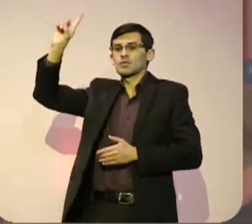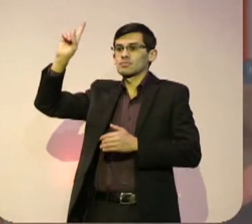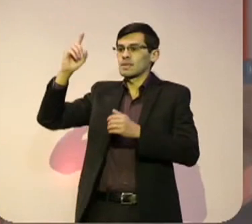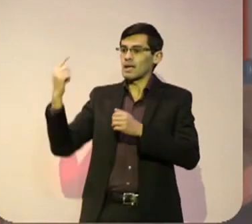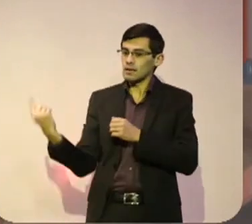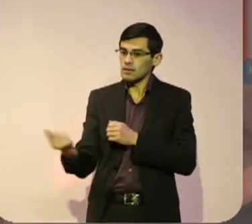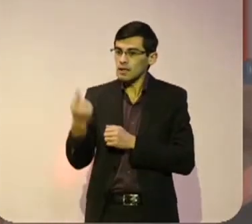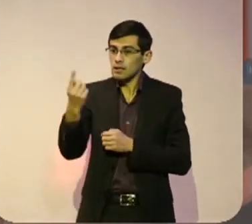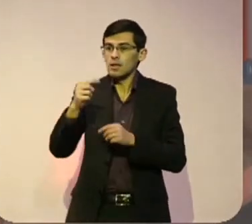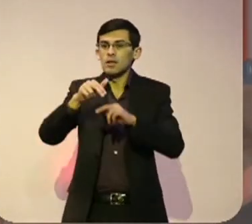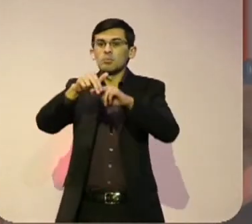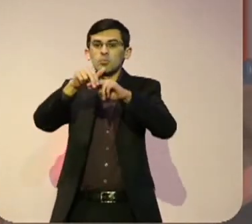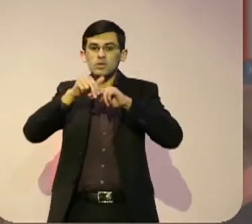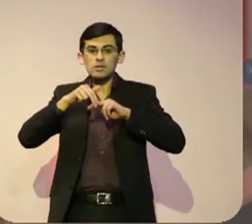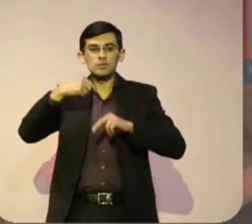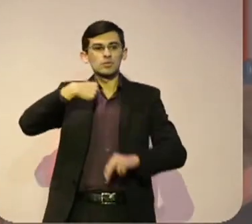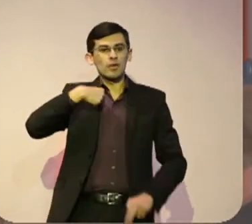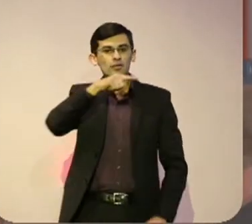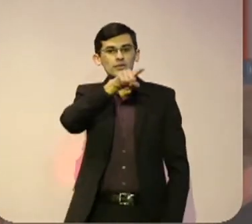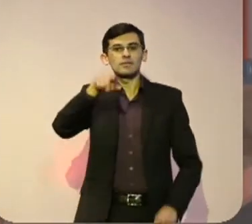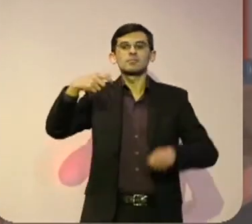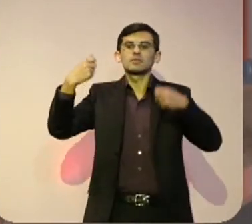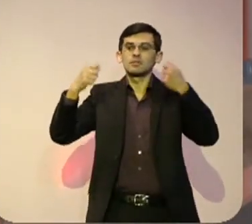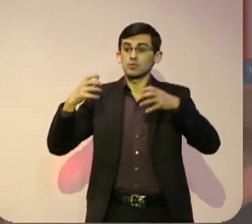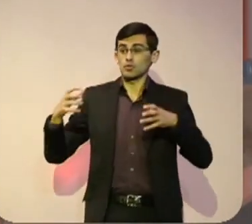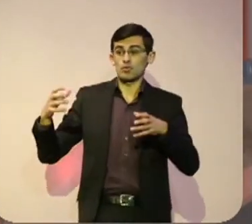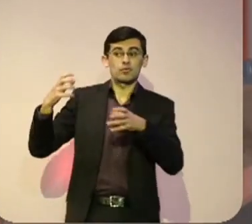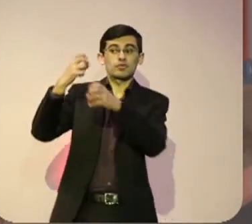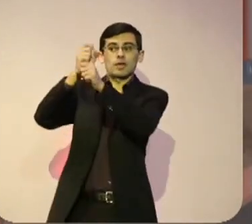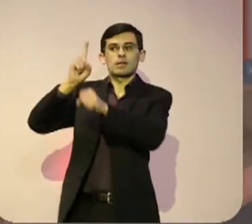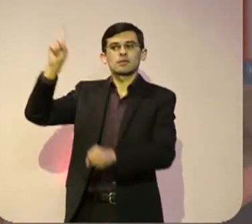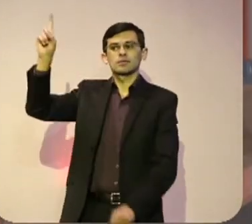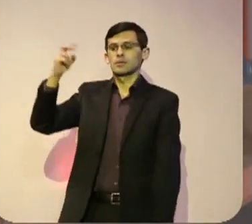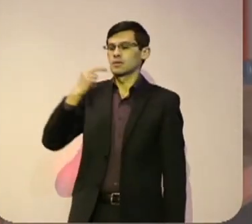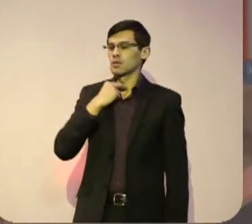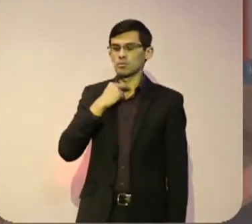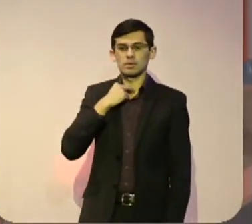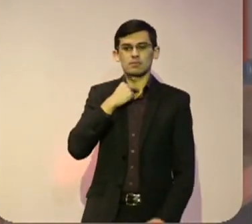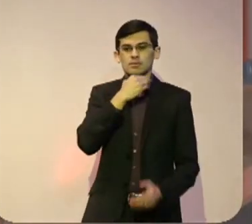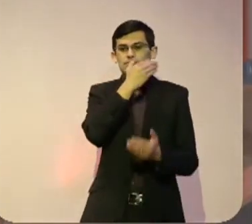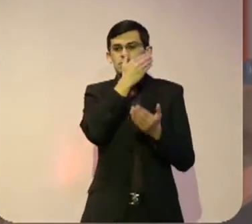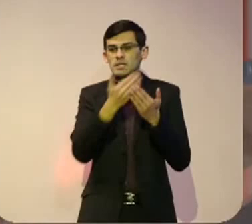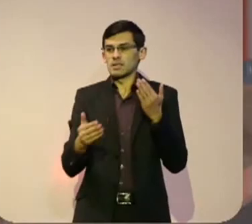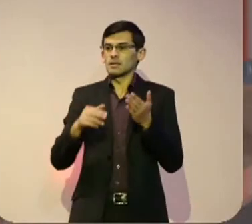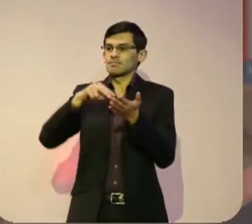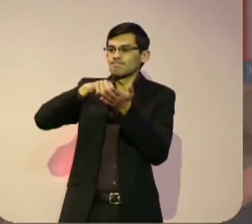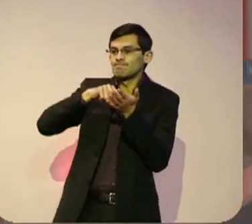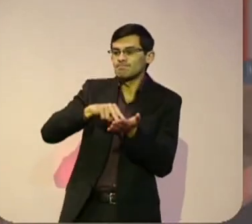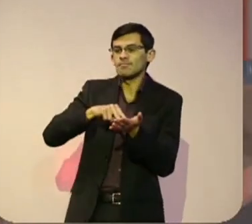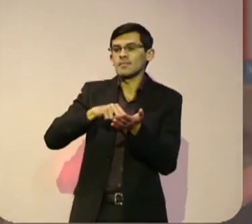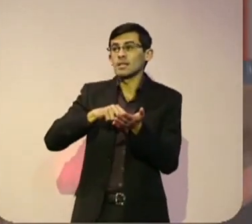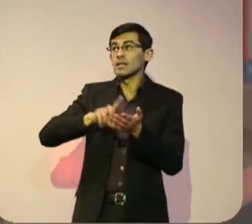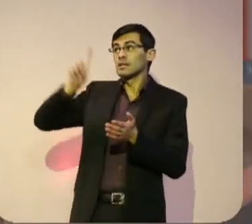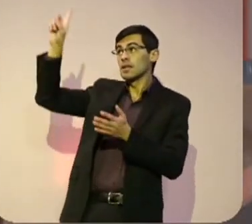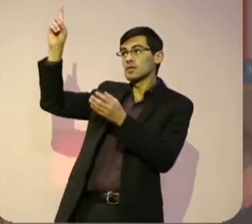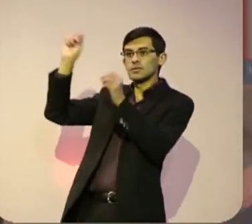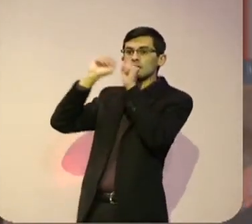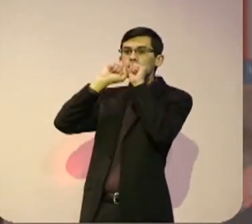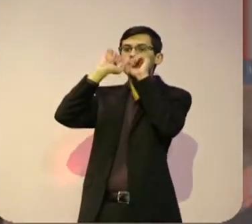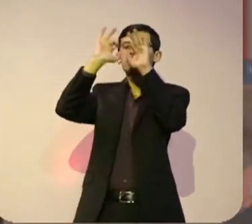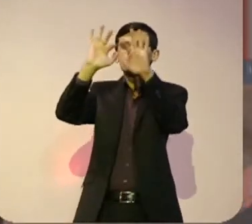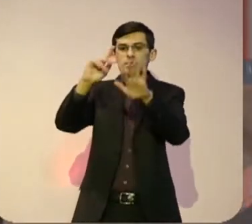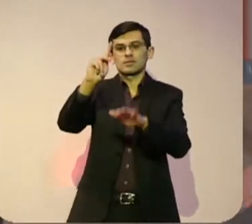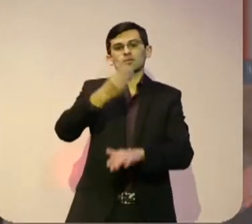isso, confia no Senhor. Não retroceda. Ele tem bênçãos para você. Tenha